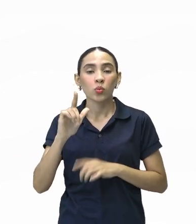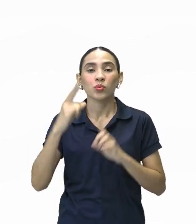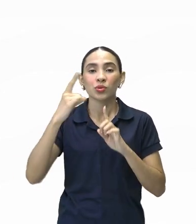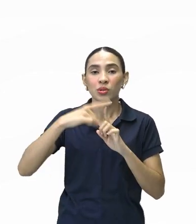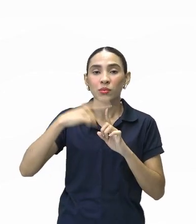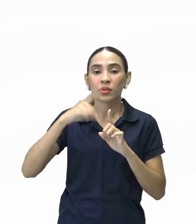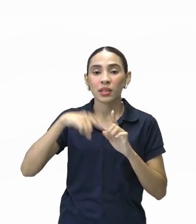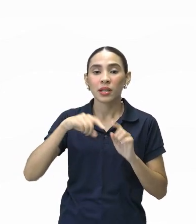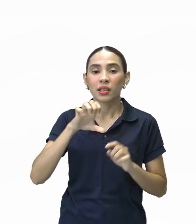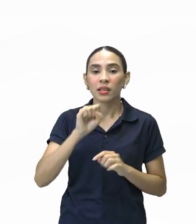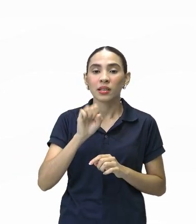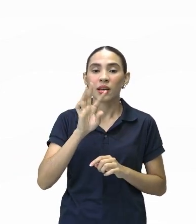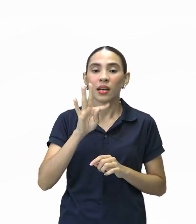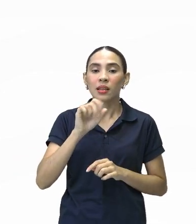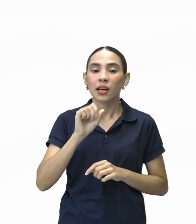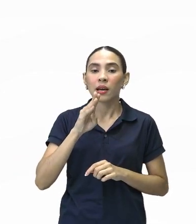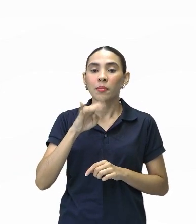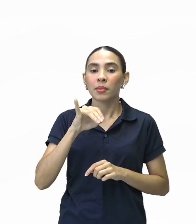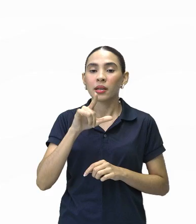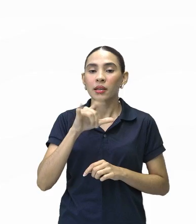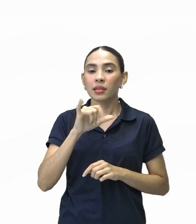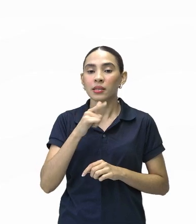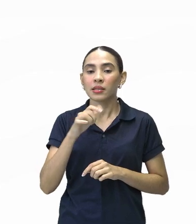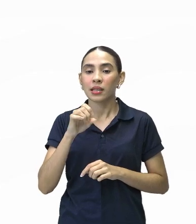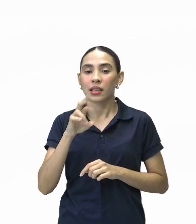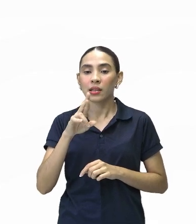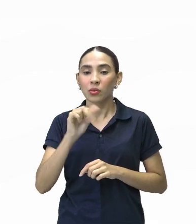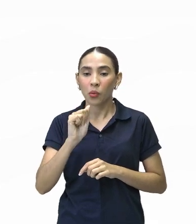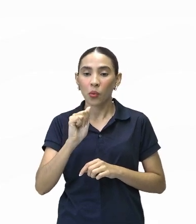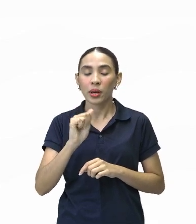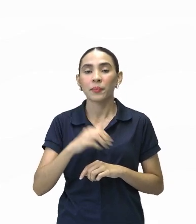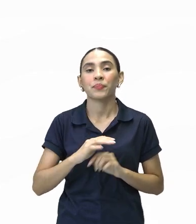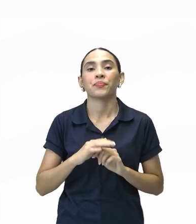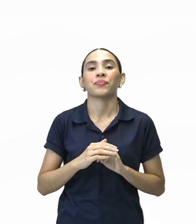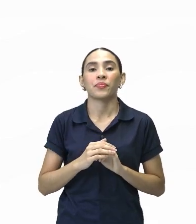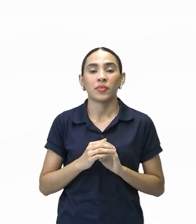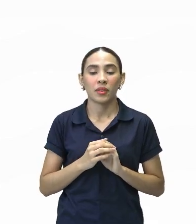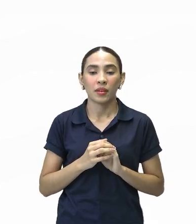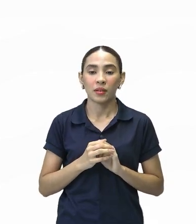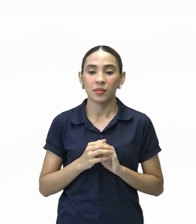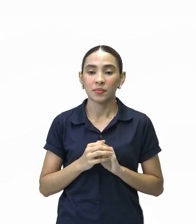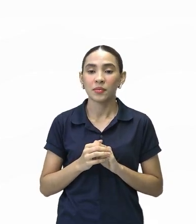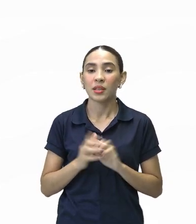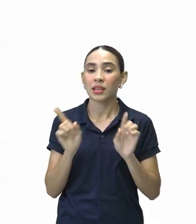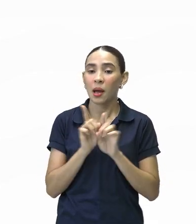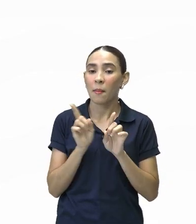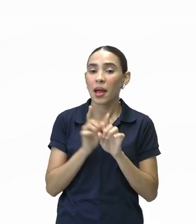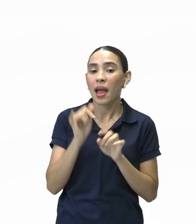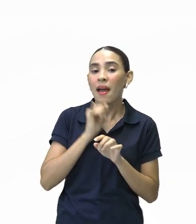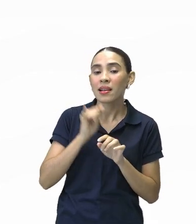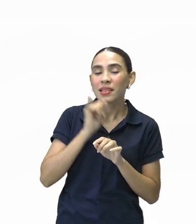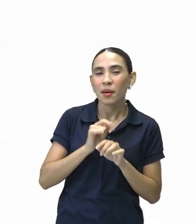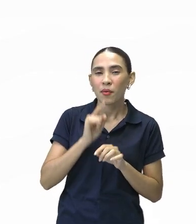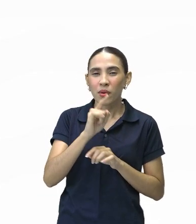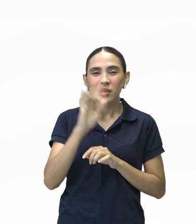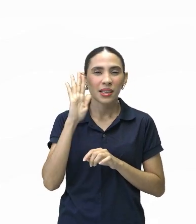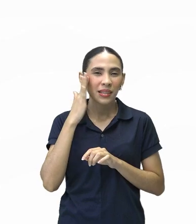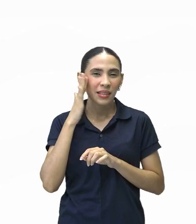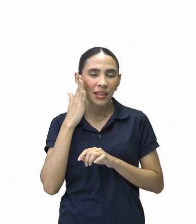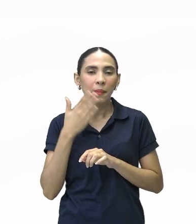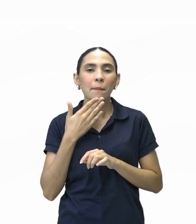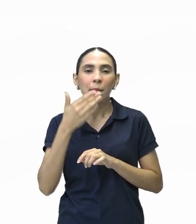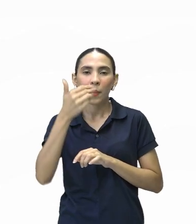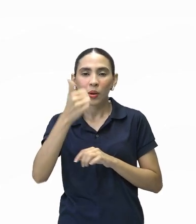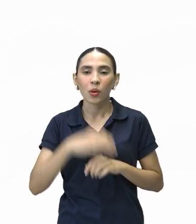é a estabilizadora. Né, a estabilizadora, né, temos como exemplo para vocês entenderem